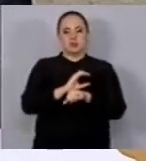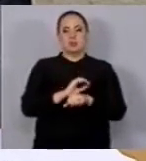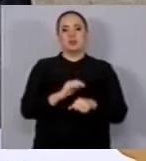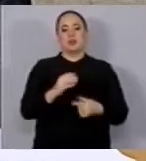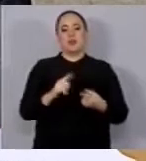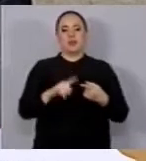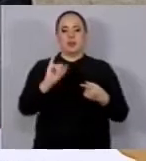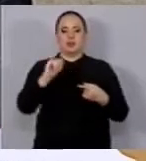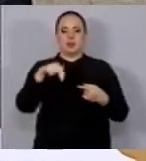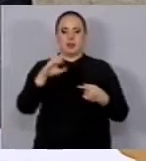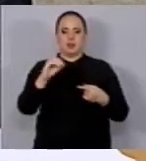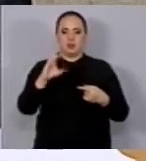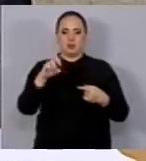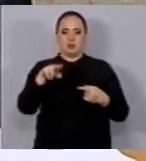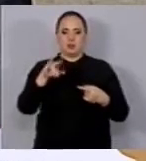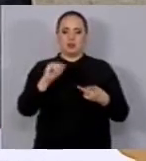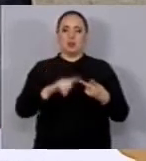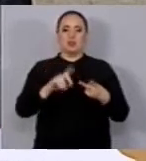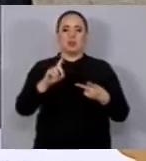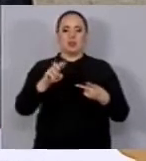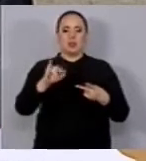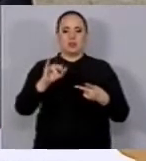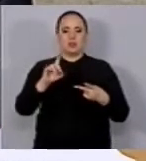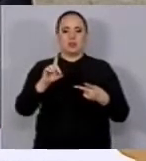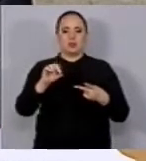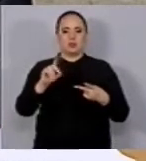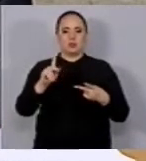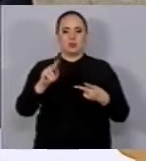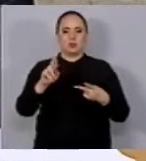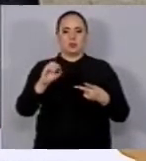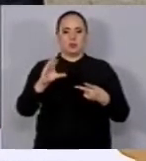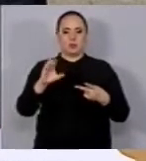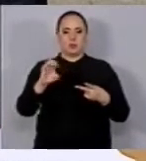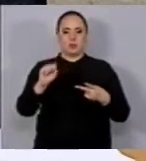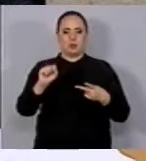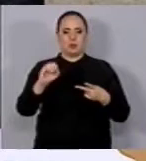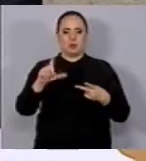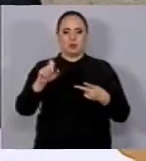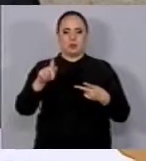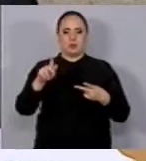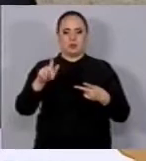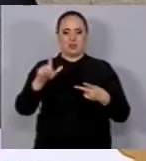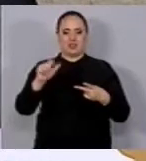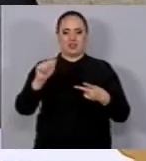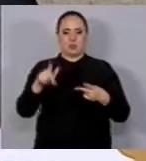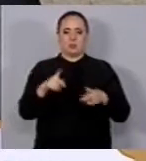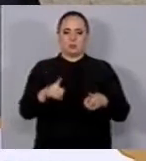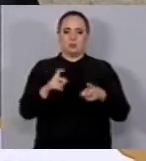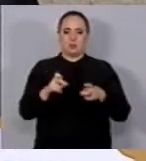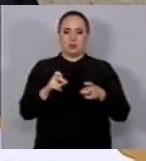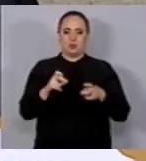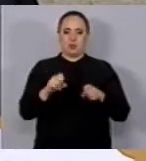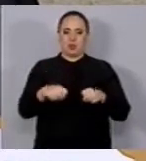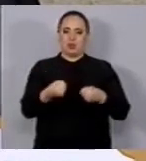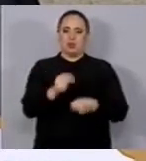de inocência, do devido processo legal, observando a defesa e o contraditório.